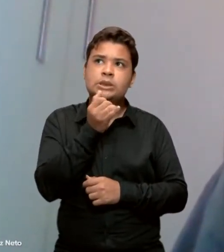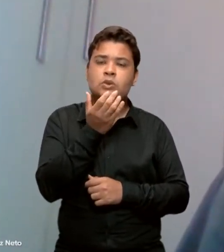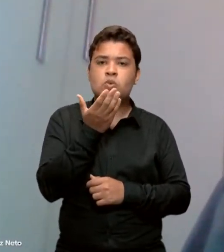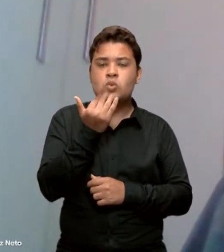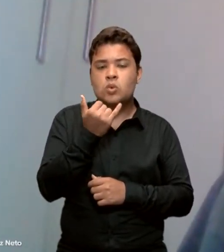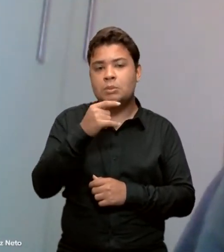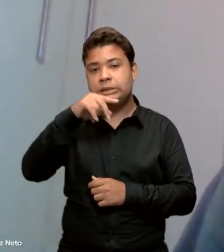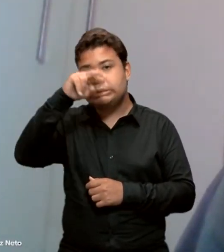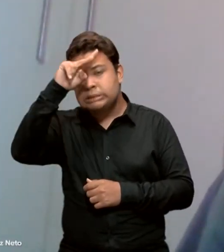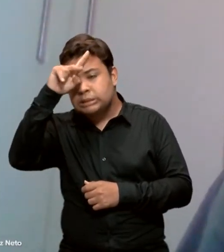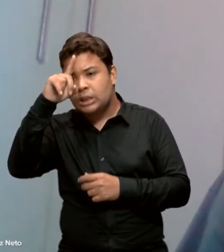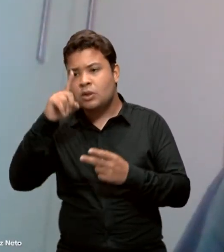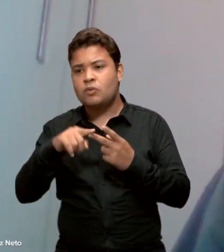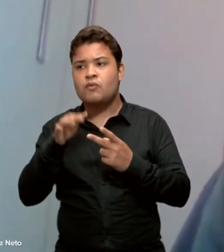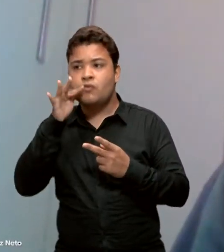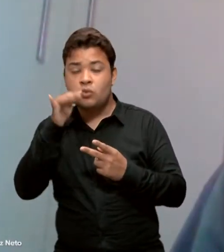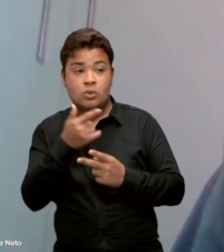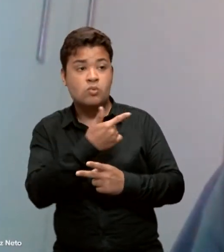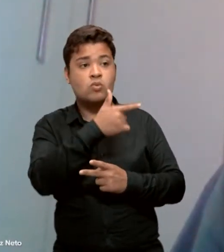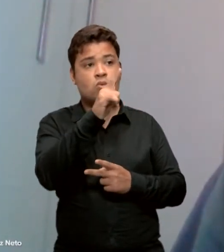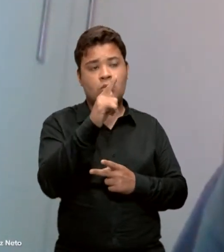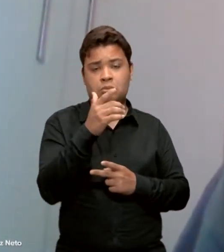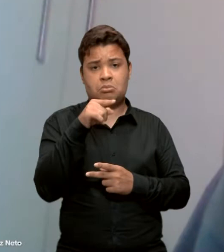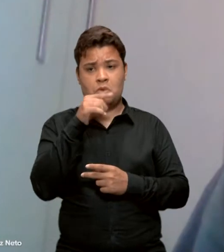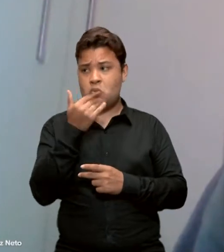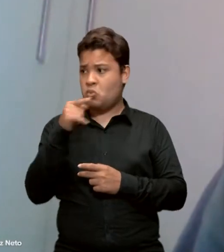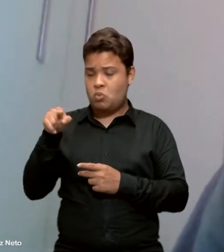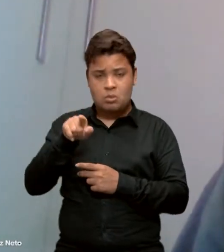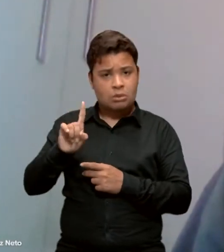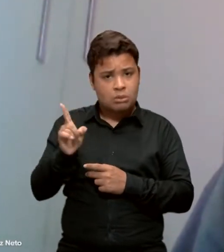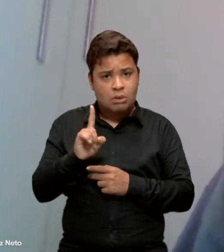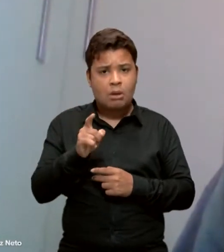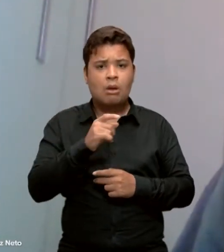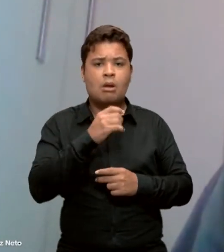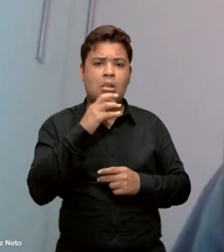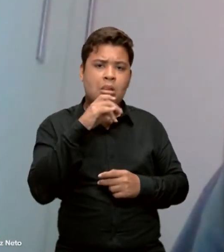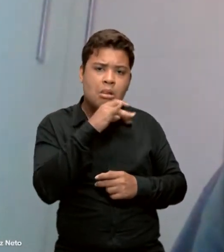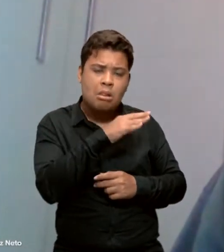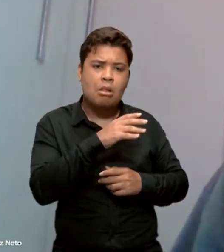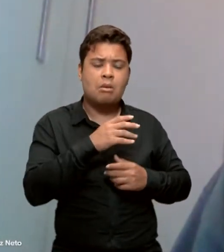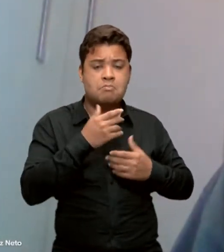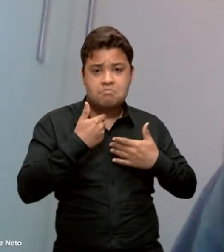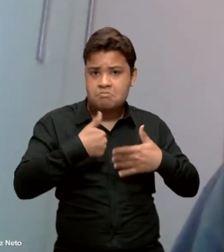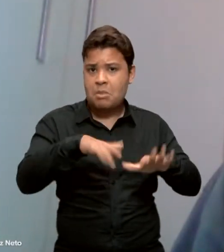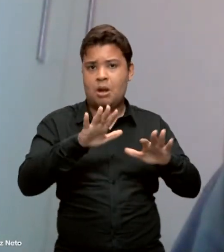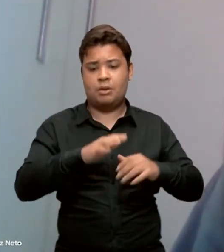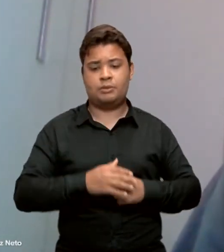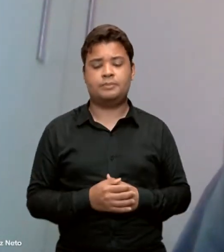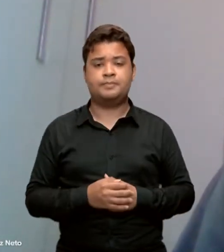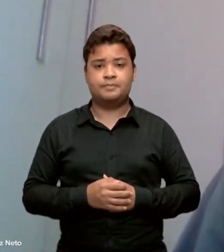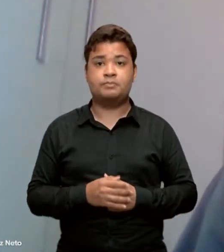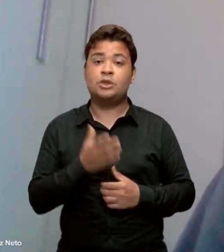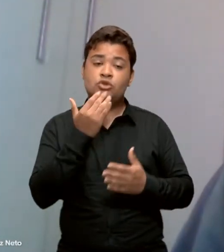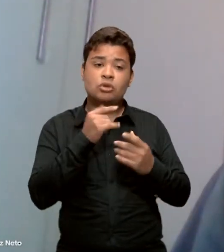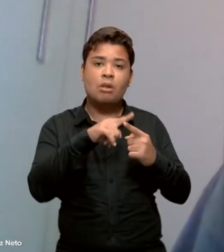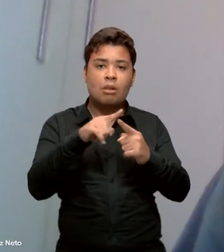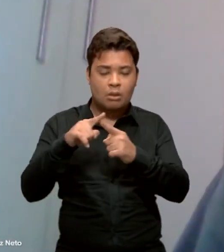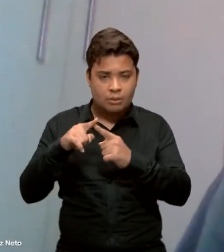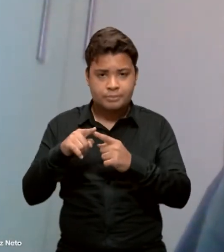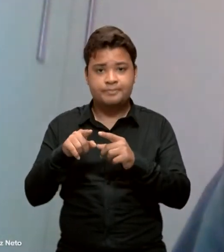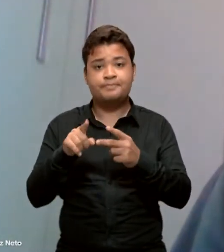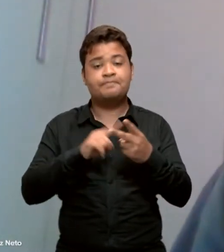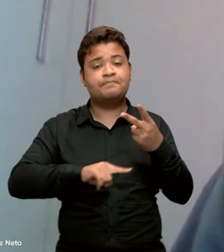inseto ou que se alimenta de frutas. Então, a dieta seria um desses 3 principais fatores. O